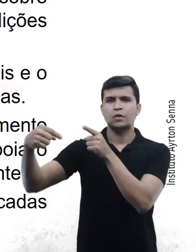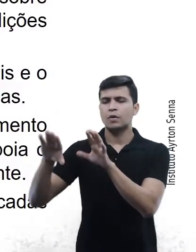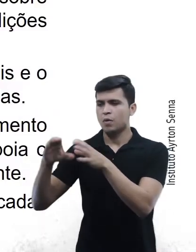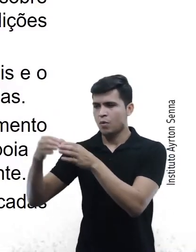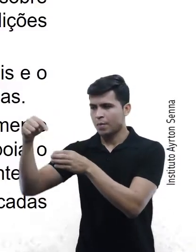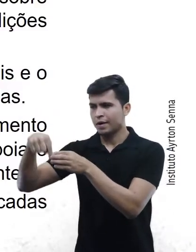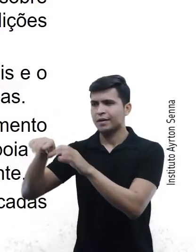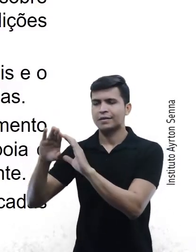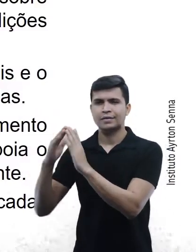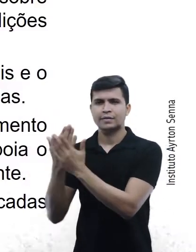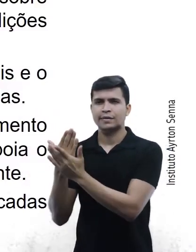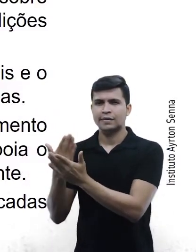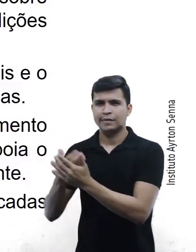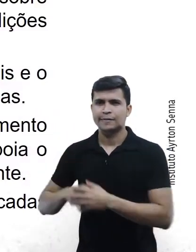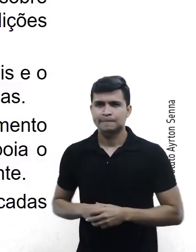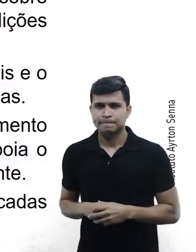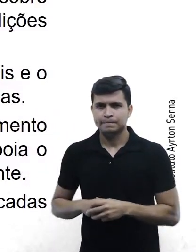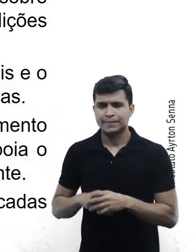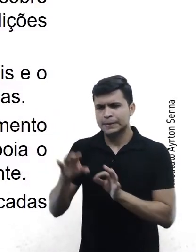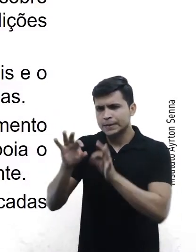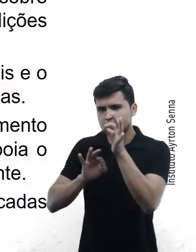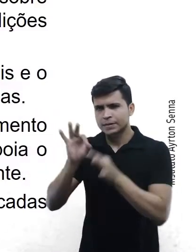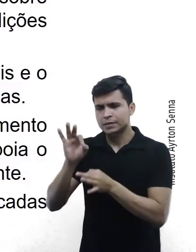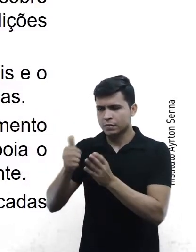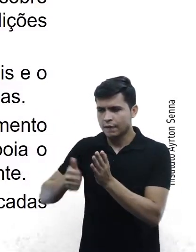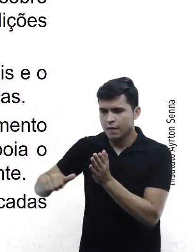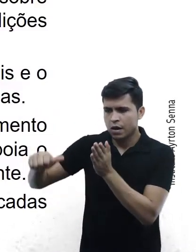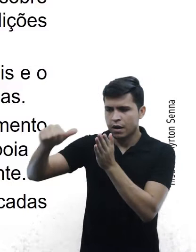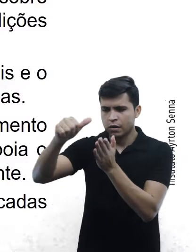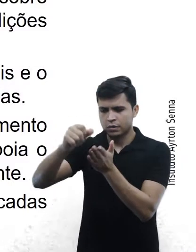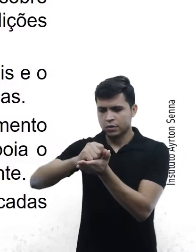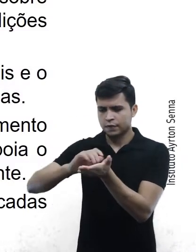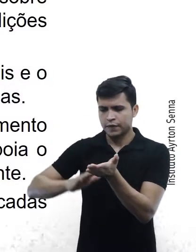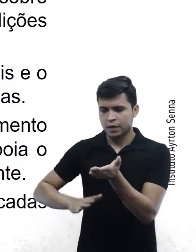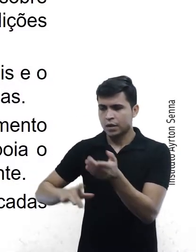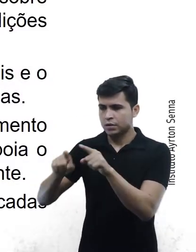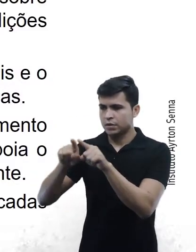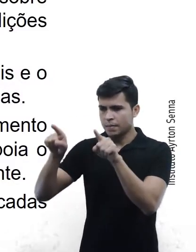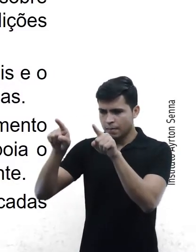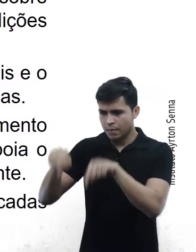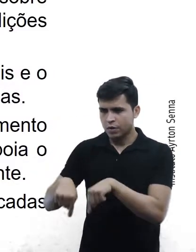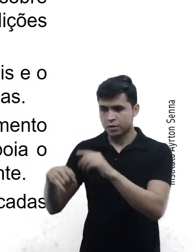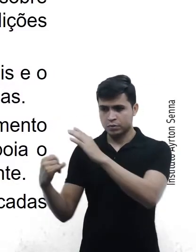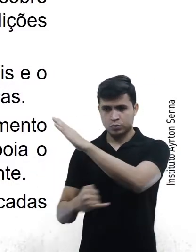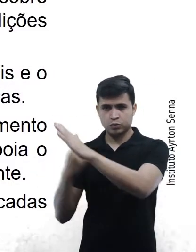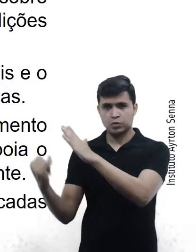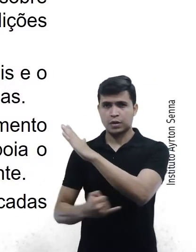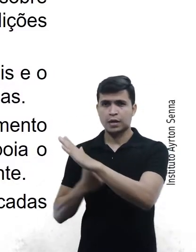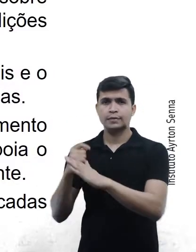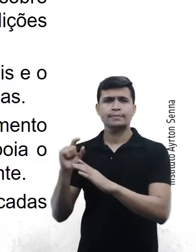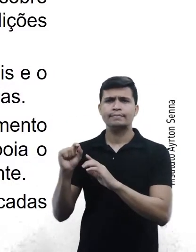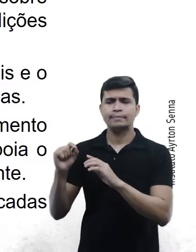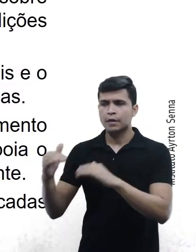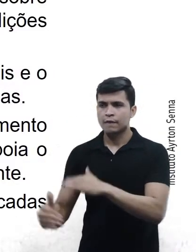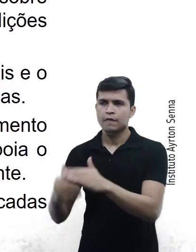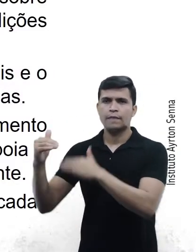os desafios da comunidade escolar, planejamento e avaliação de atividades e projetos institucionais